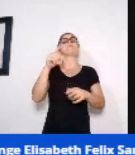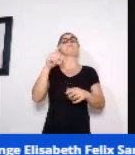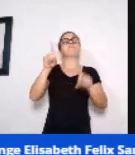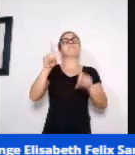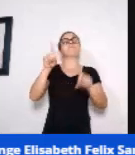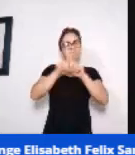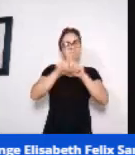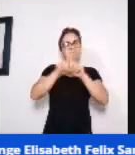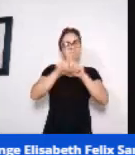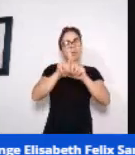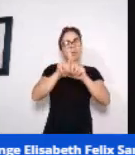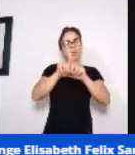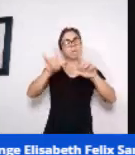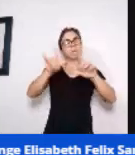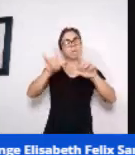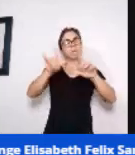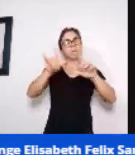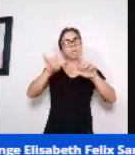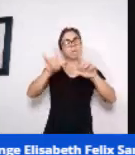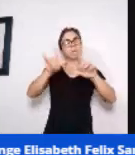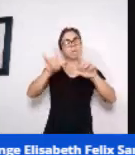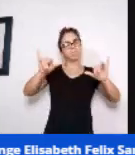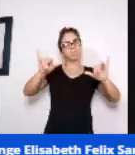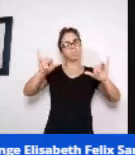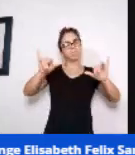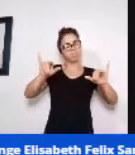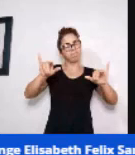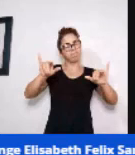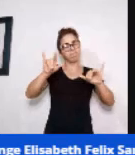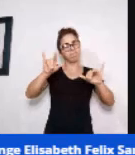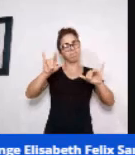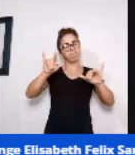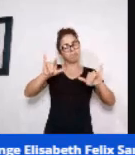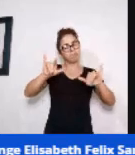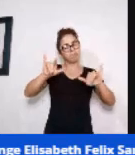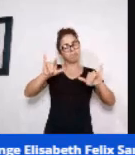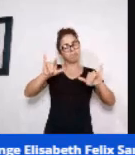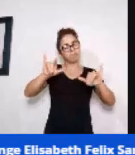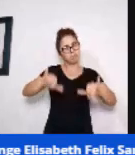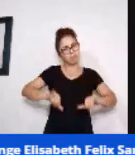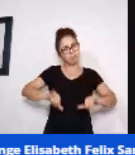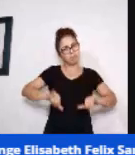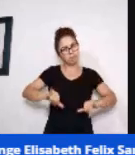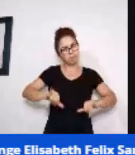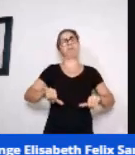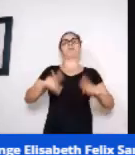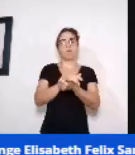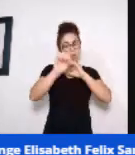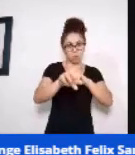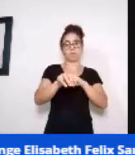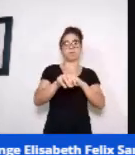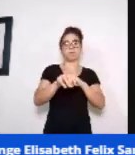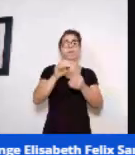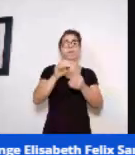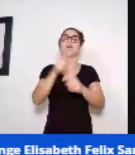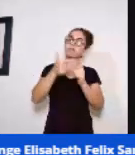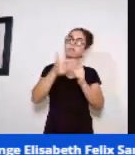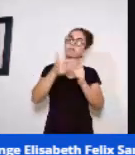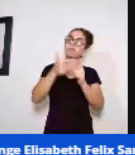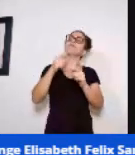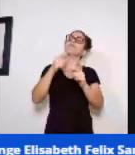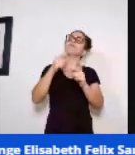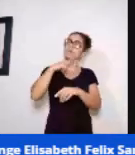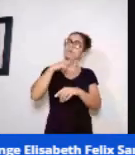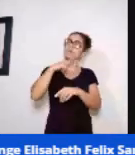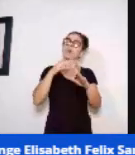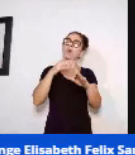tange à educação. Porque nós tínhamos um encaminhamento, nós tínhamos um contexto e de um dia para o outro tudo se mudou.